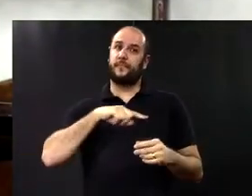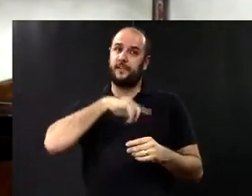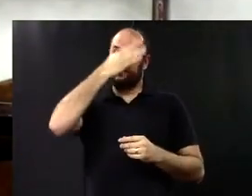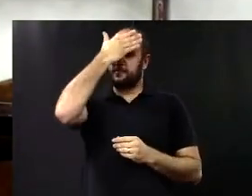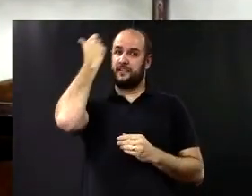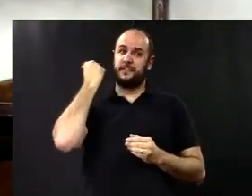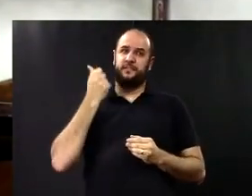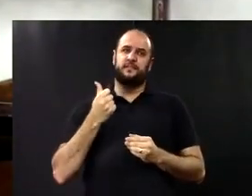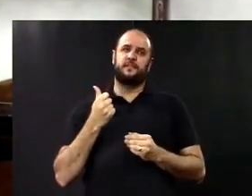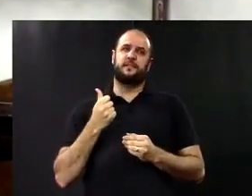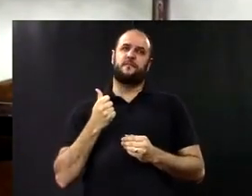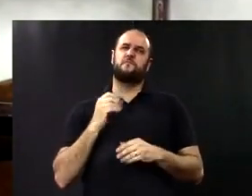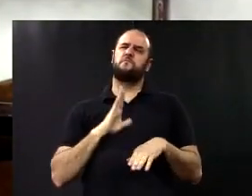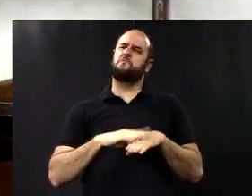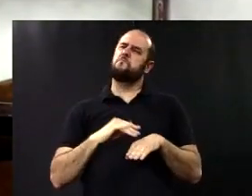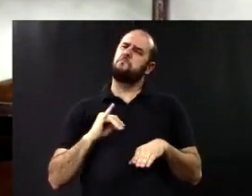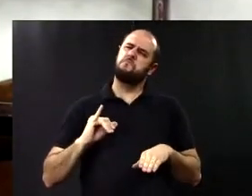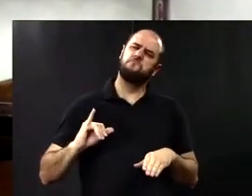missão primária